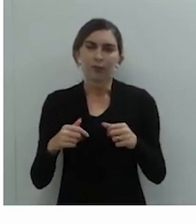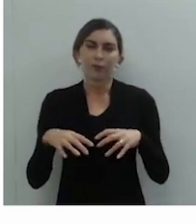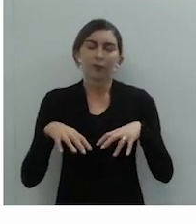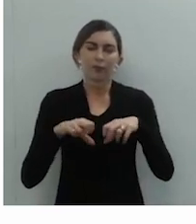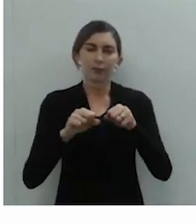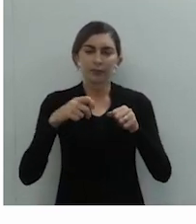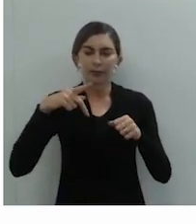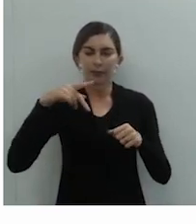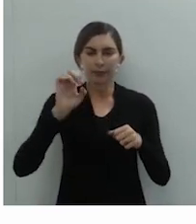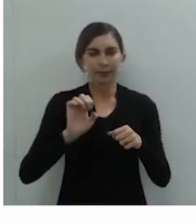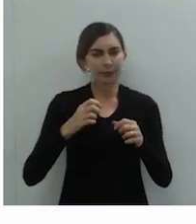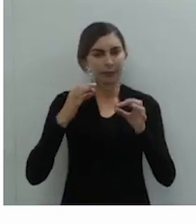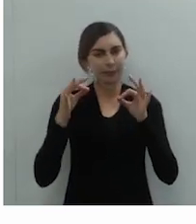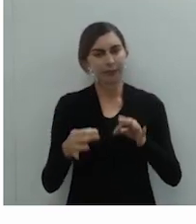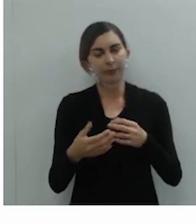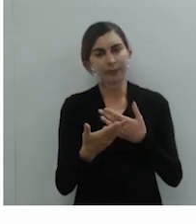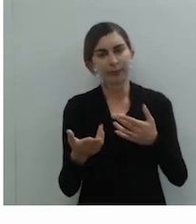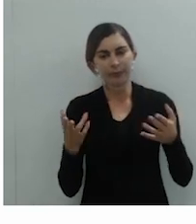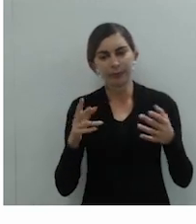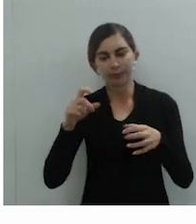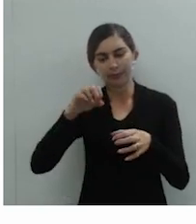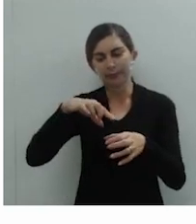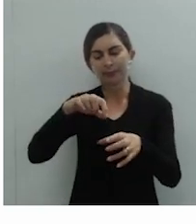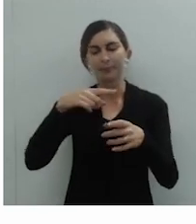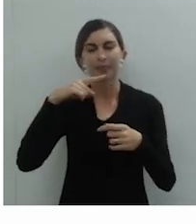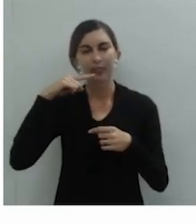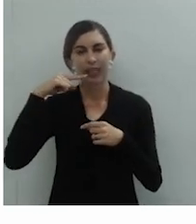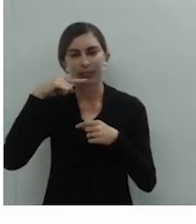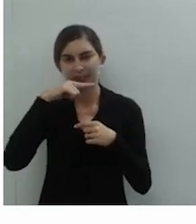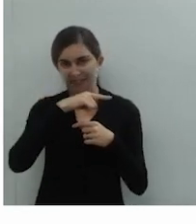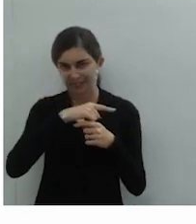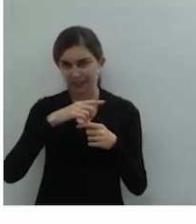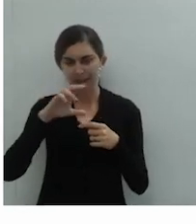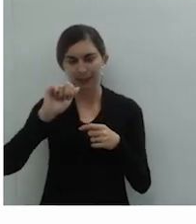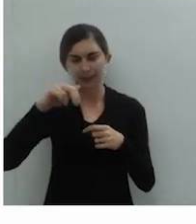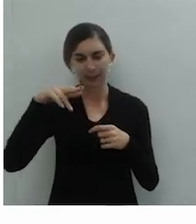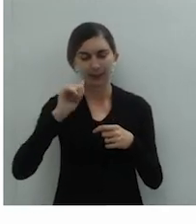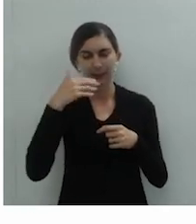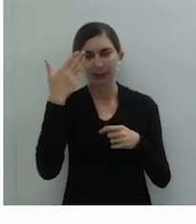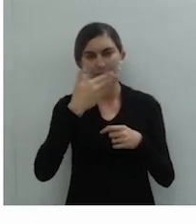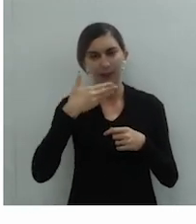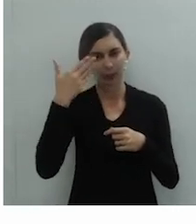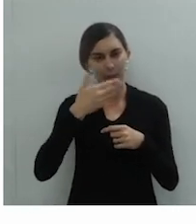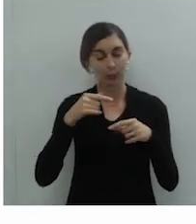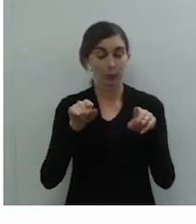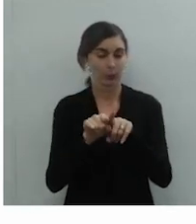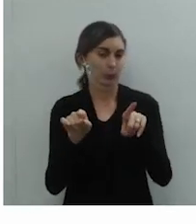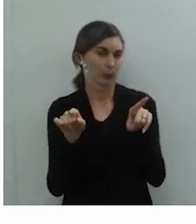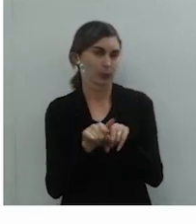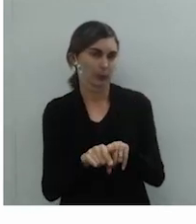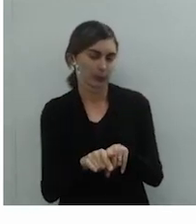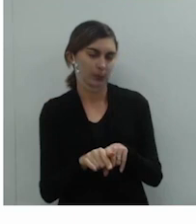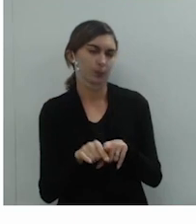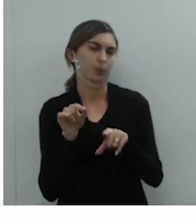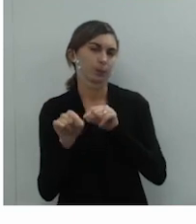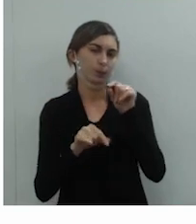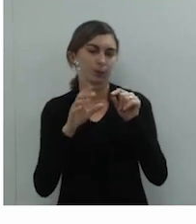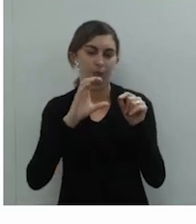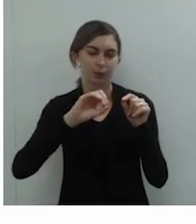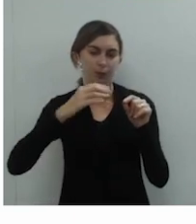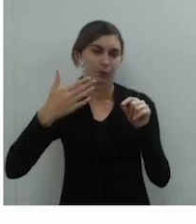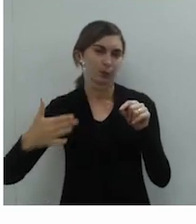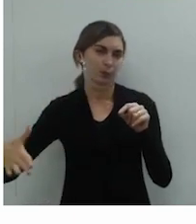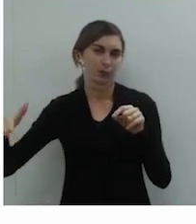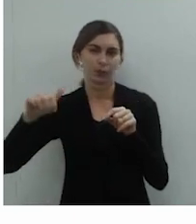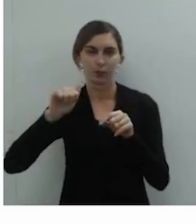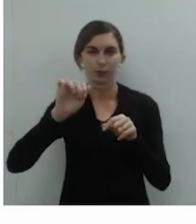massapê, justamente para a plantação da cana-de-açúcar. Além, sobretudo, do Oceano